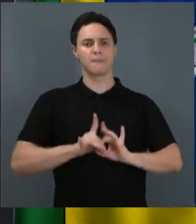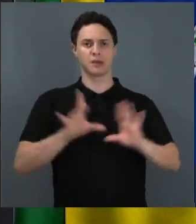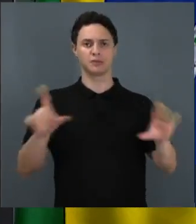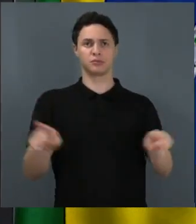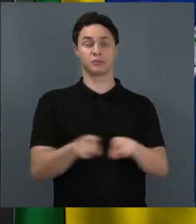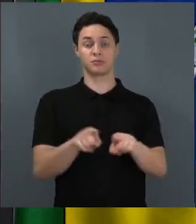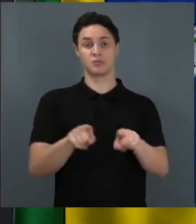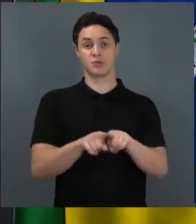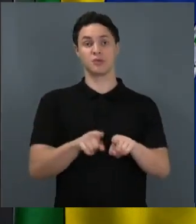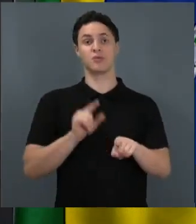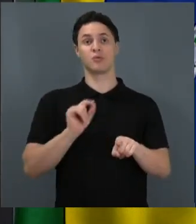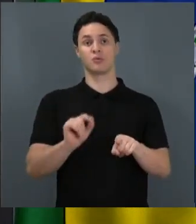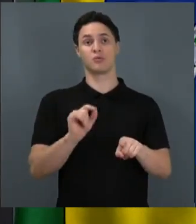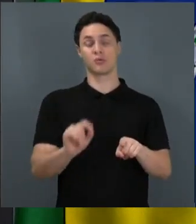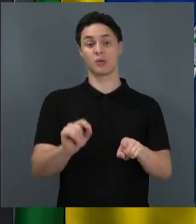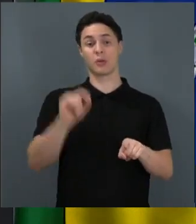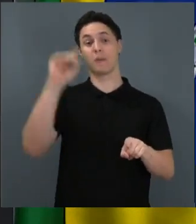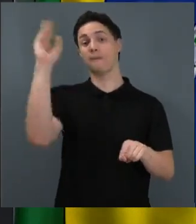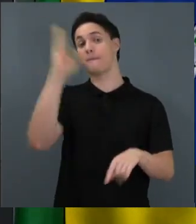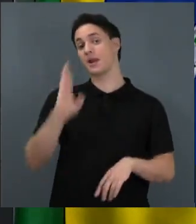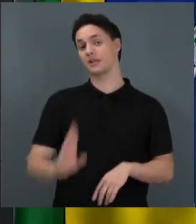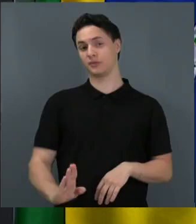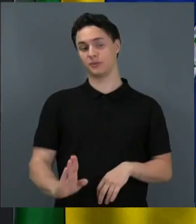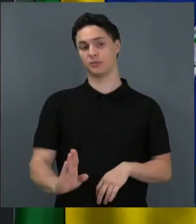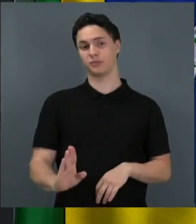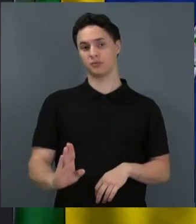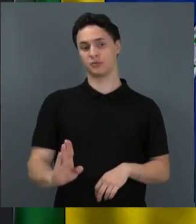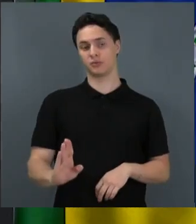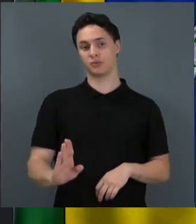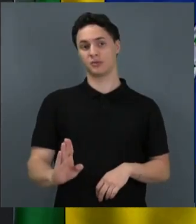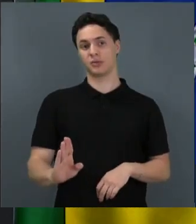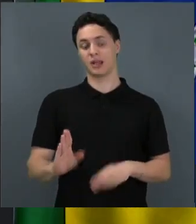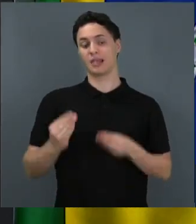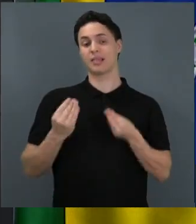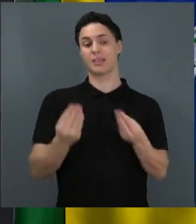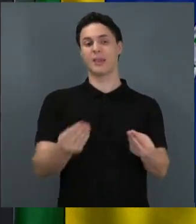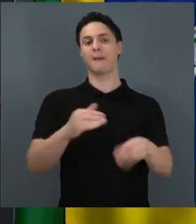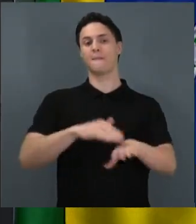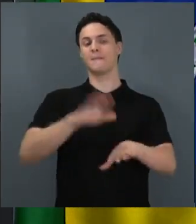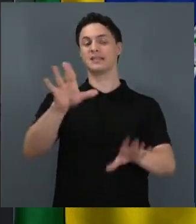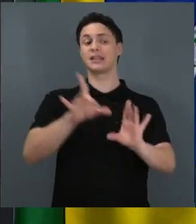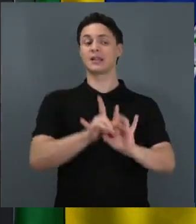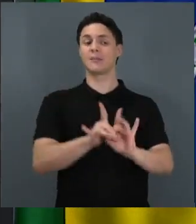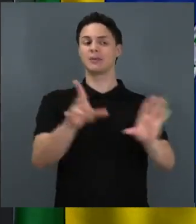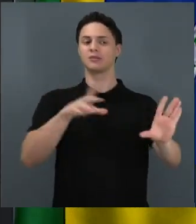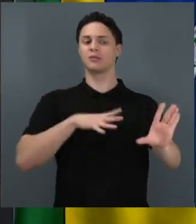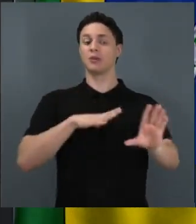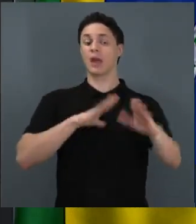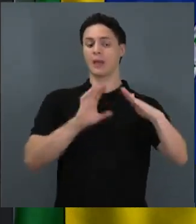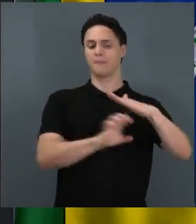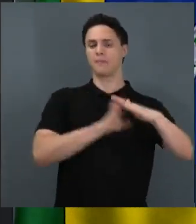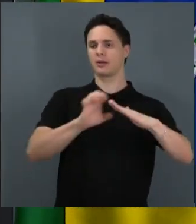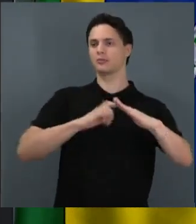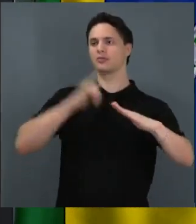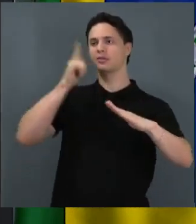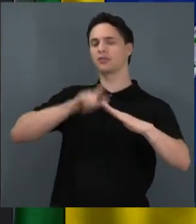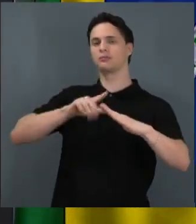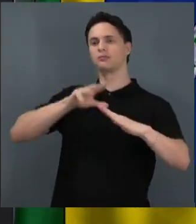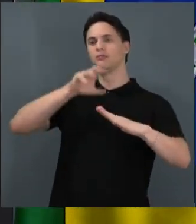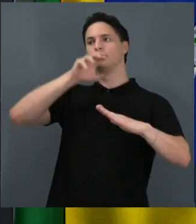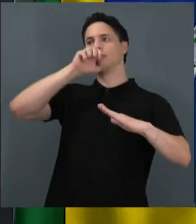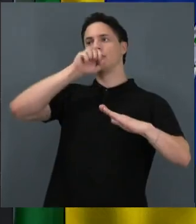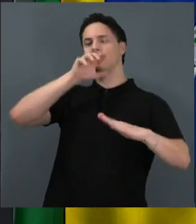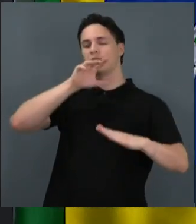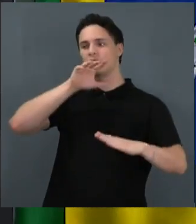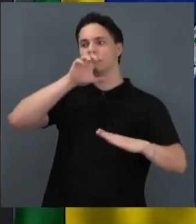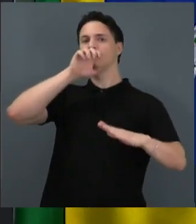que o Estado brasileiro dê fôlego, dê espaço para que o empreendedor faça a sua parte para